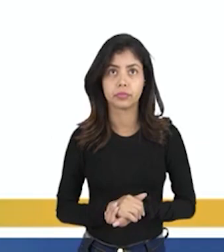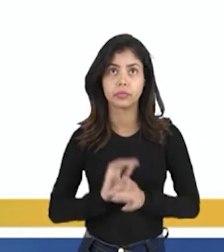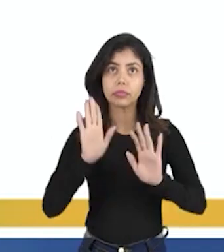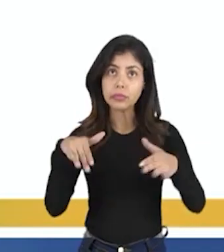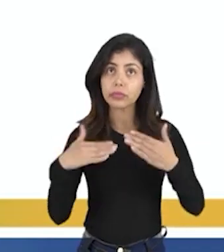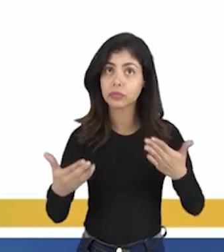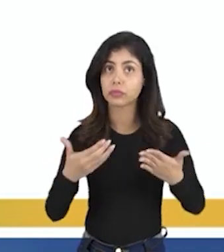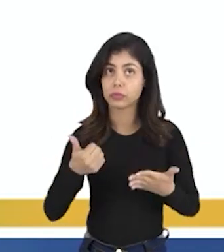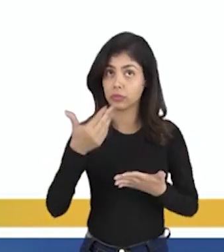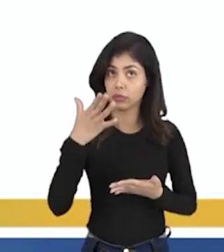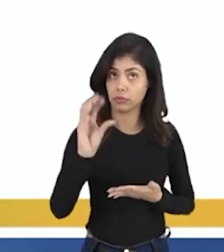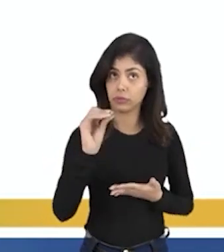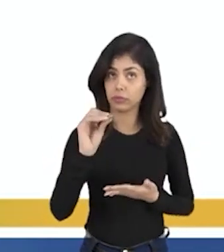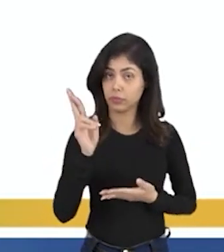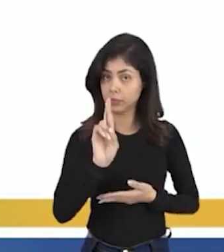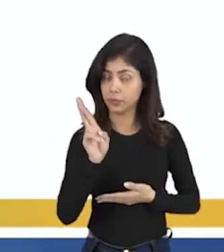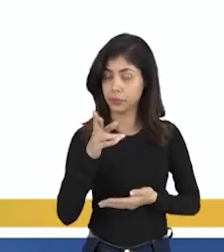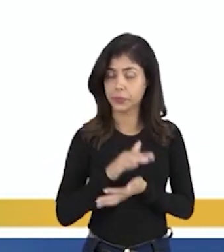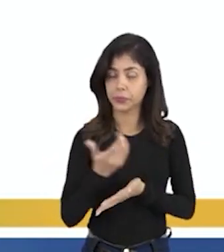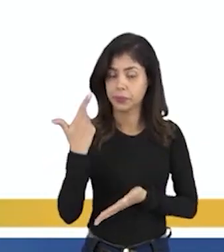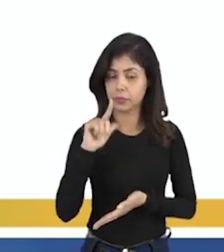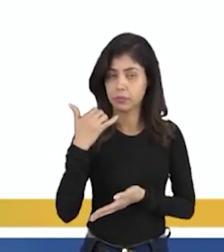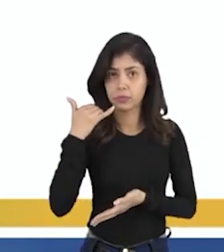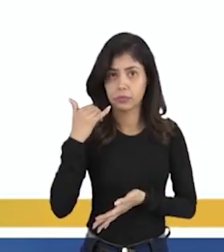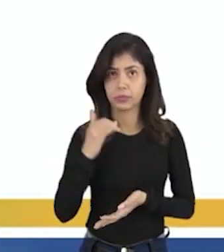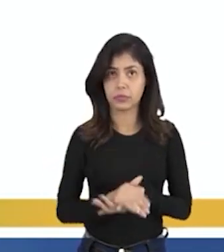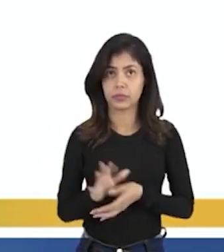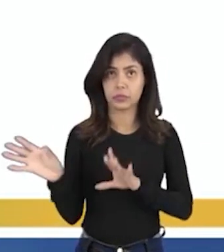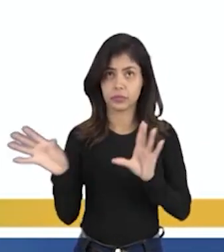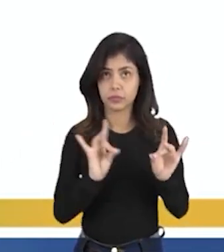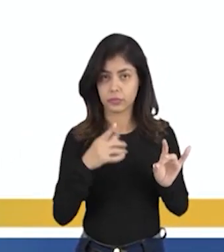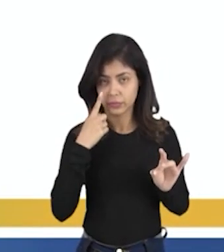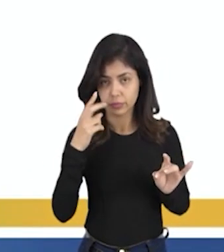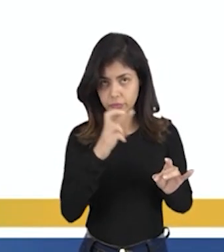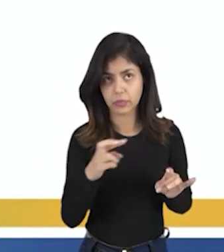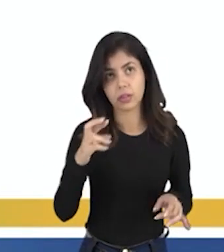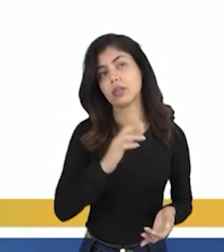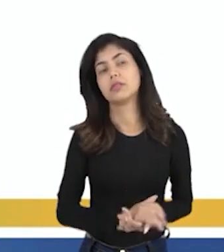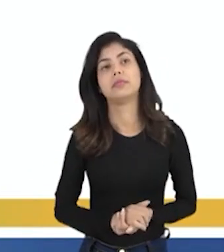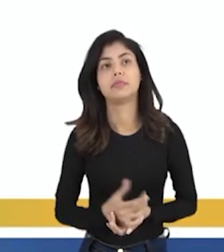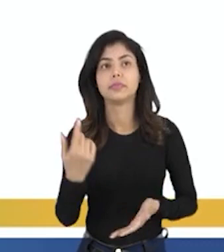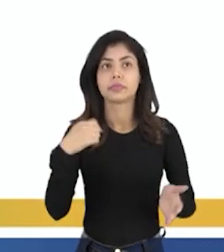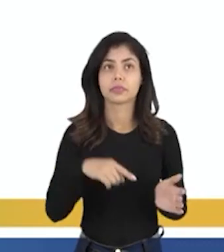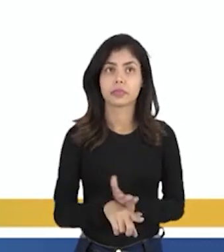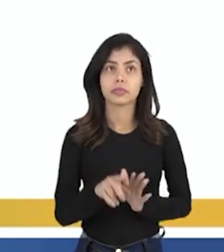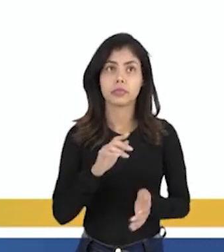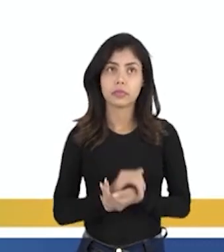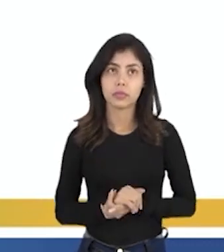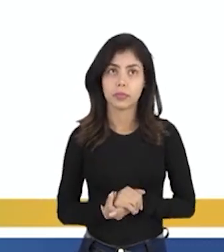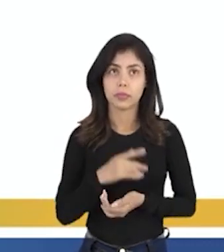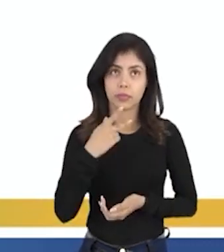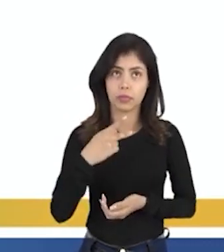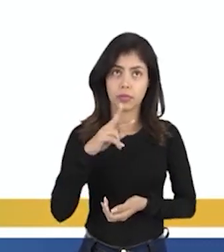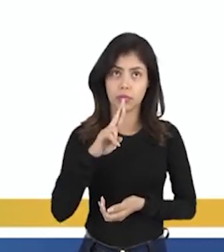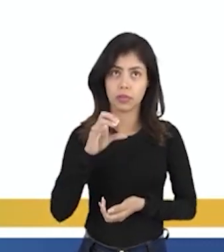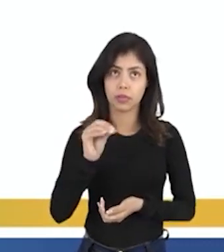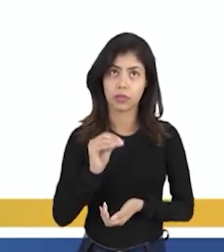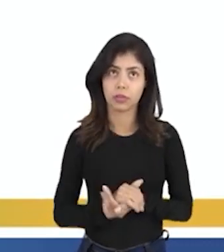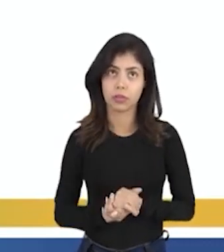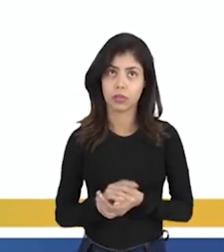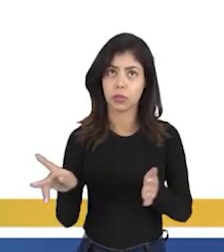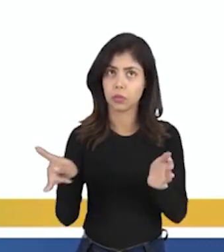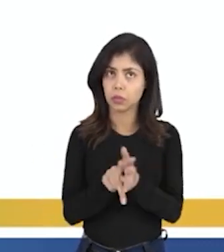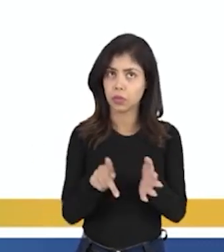Aqui, ó. Com mais R$10 você ganha um celular. Voltou? Analisou? Vamos lá para a questão. Letra A.